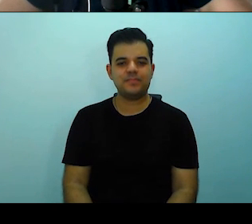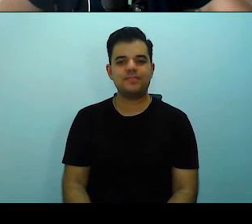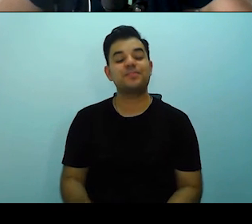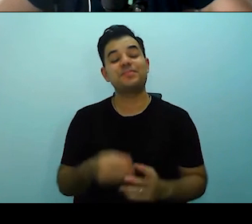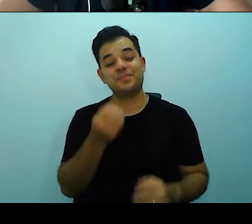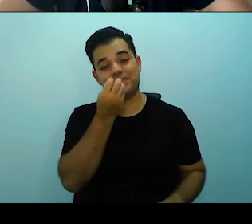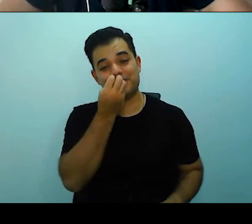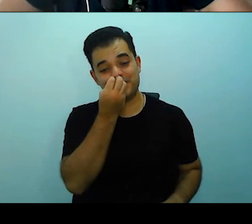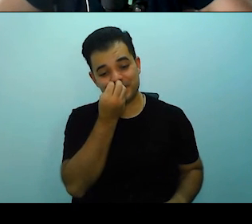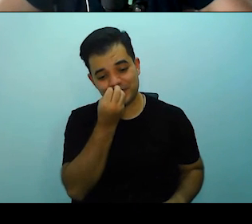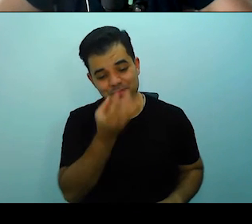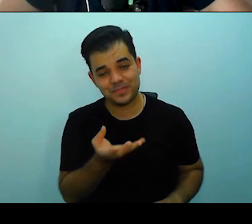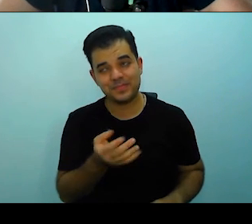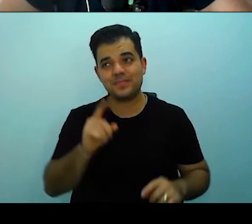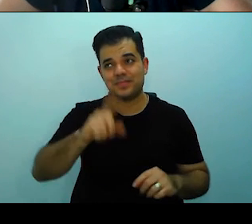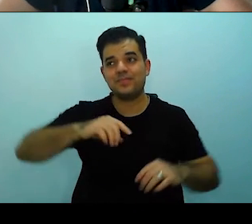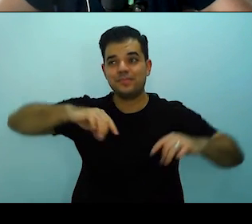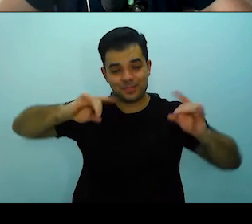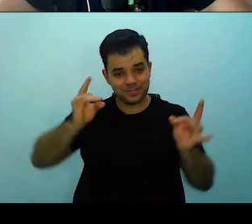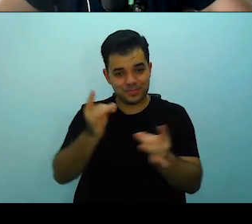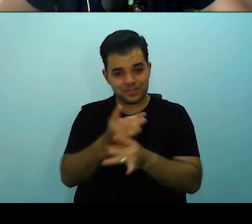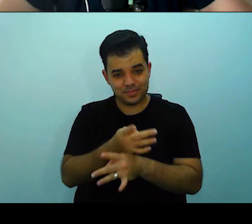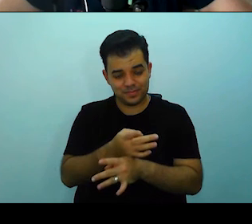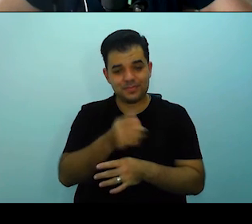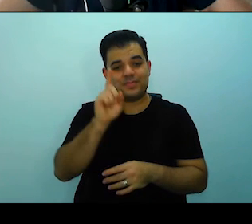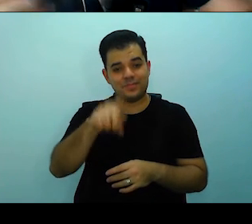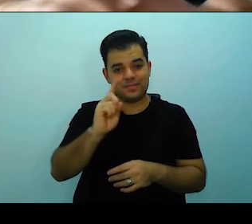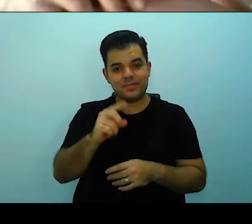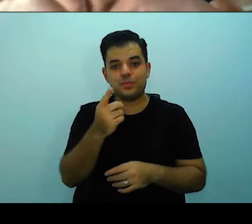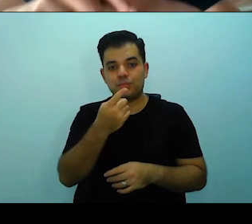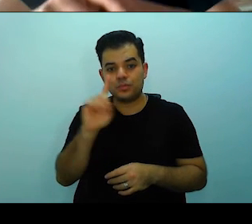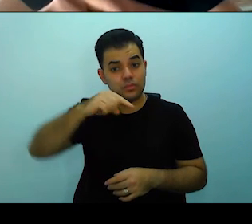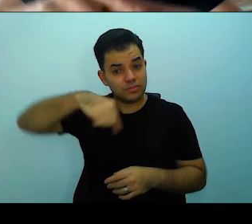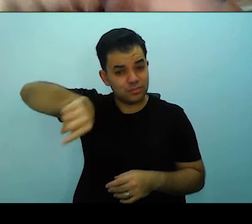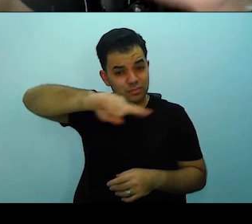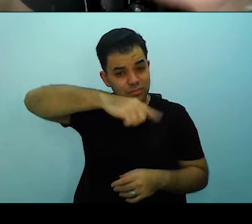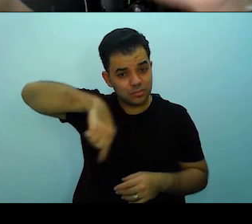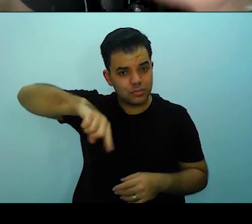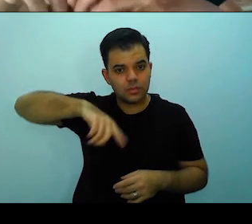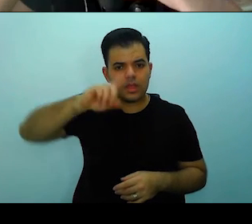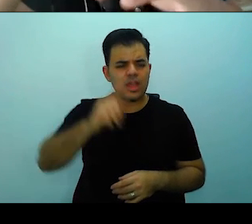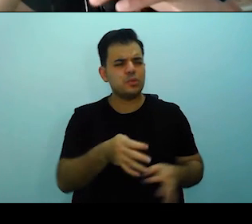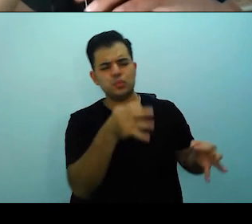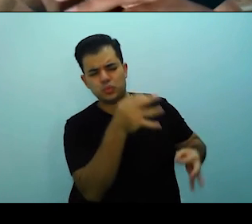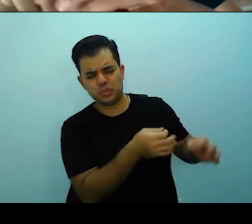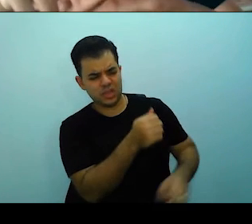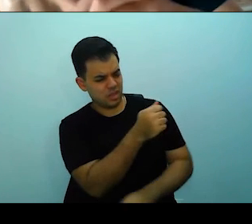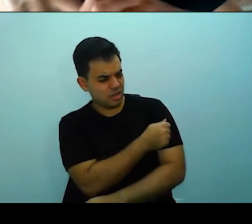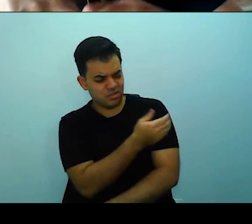Bom, pessoal, é isso. Para encerrar, eu só queria dizer que a gente não pode julgar o nosso